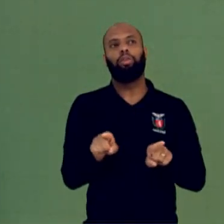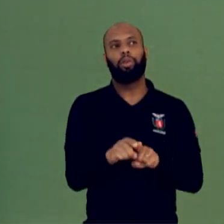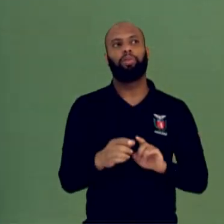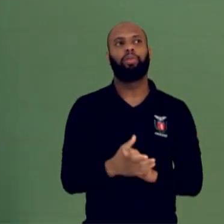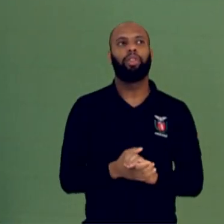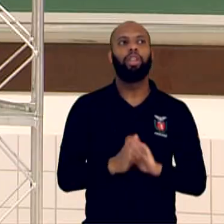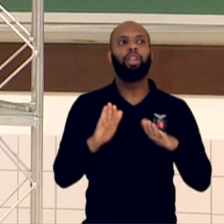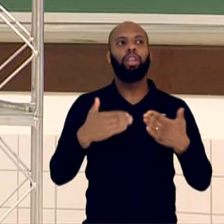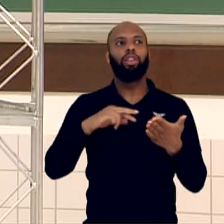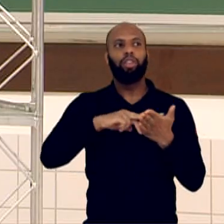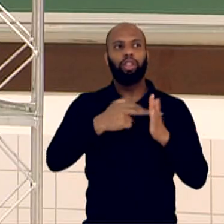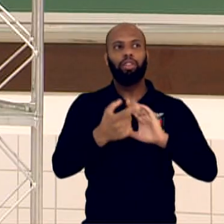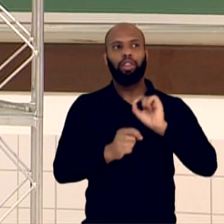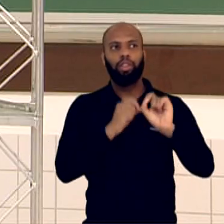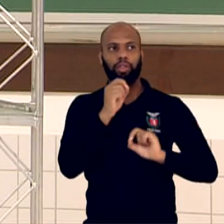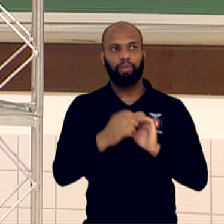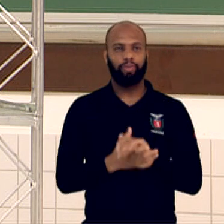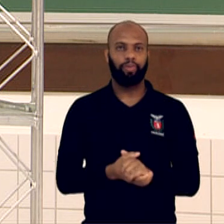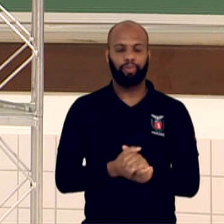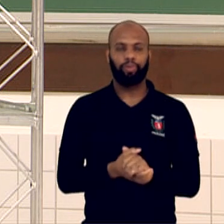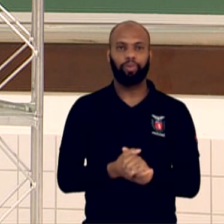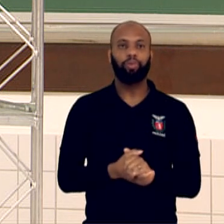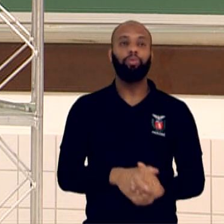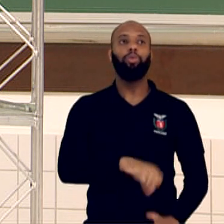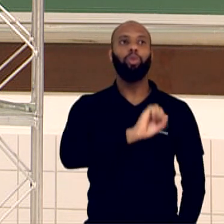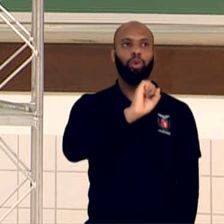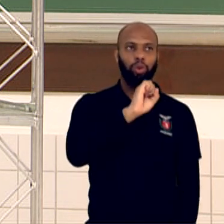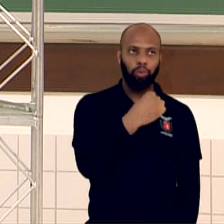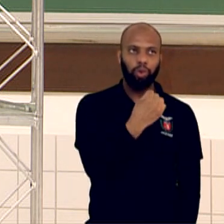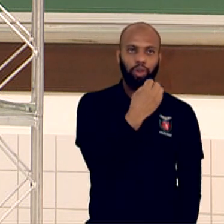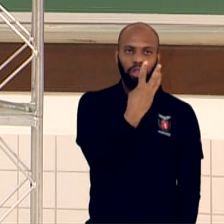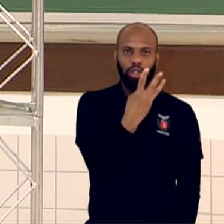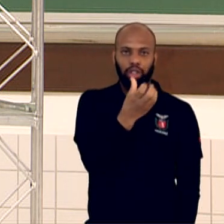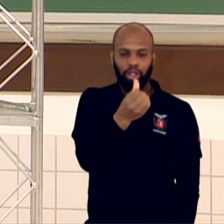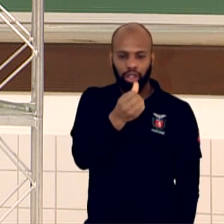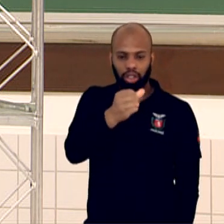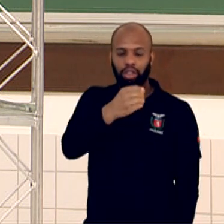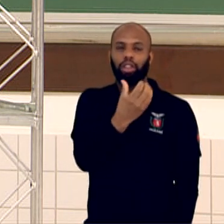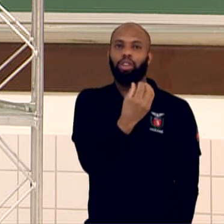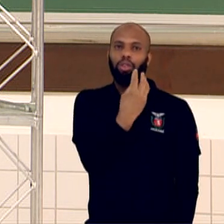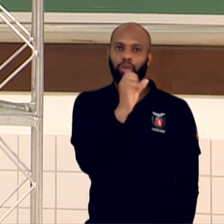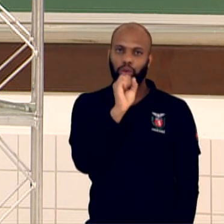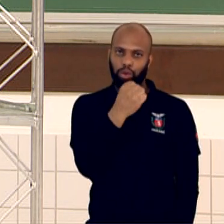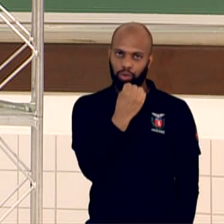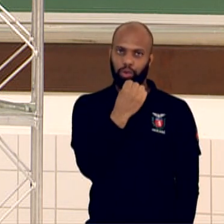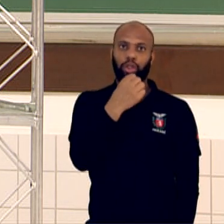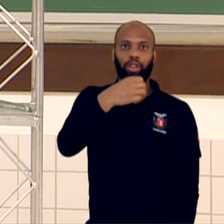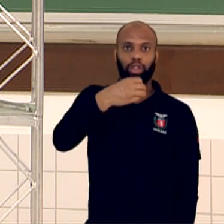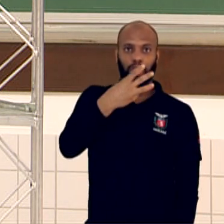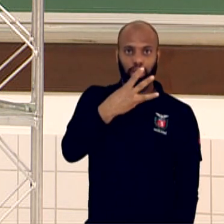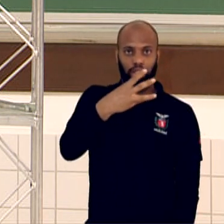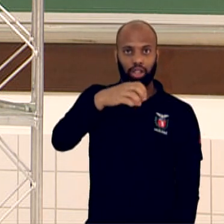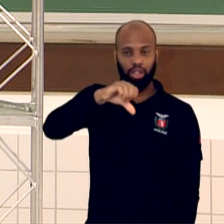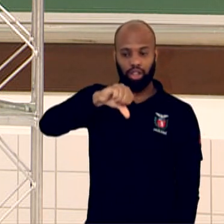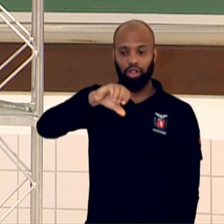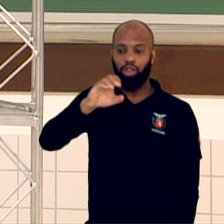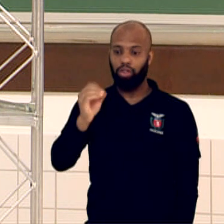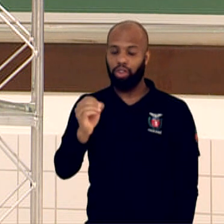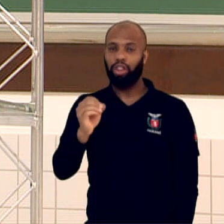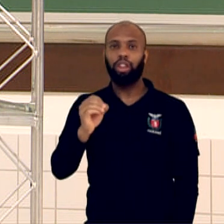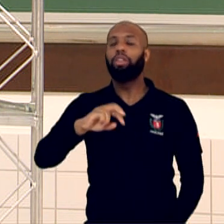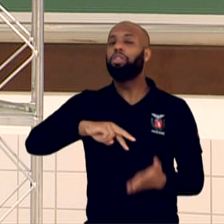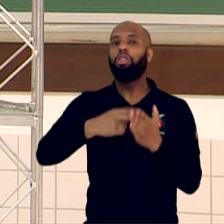Então, o que significa isso? Que 8.390 é a mesma coisa que 23 vezes